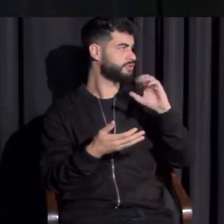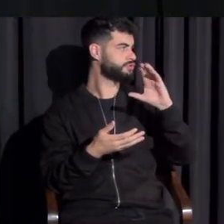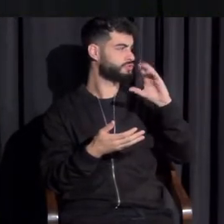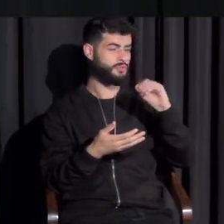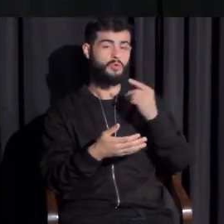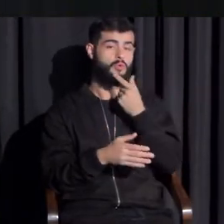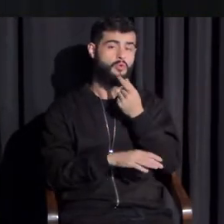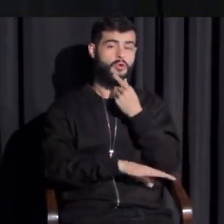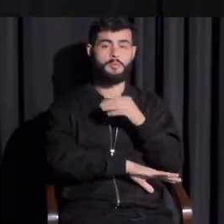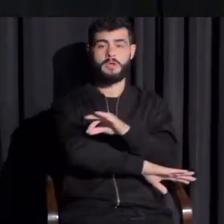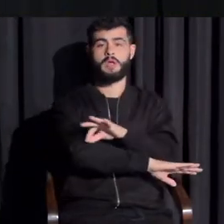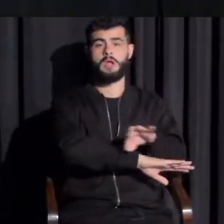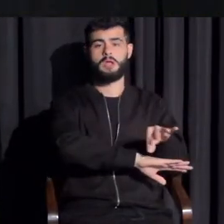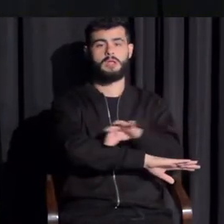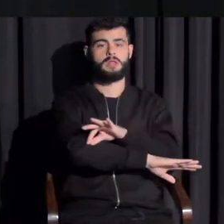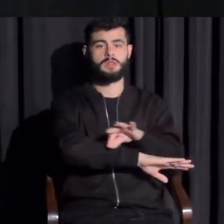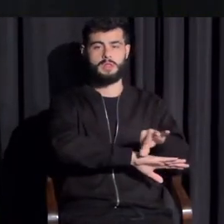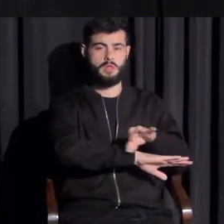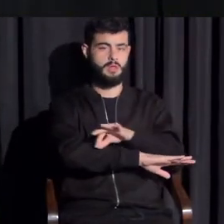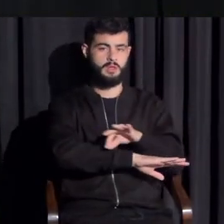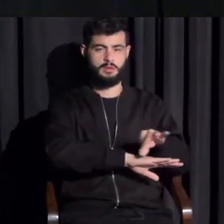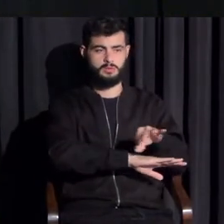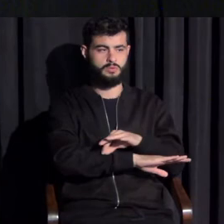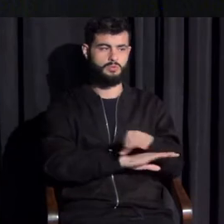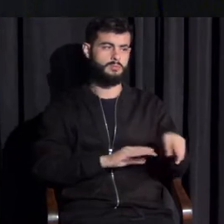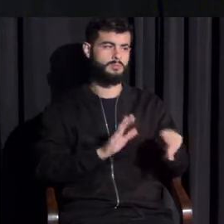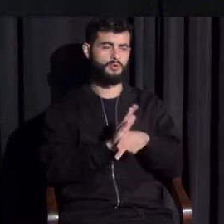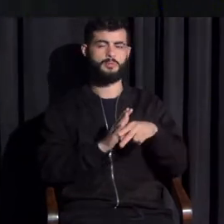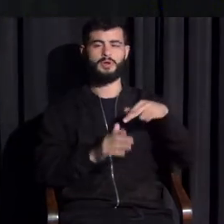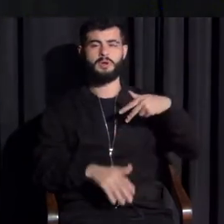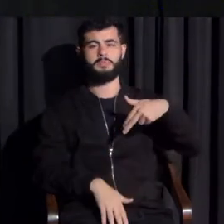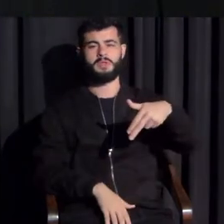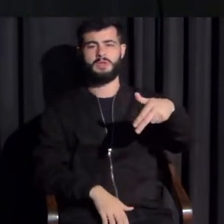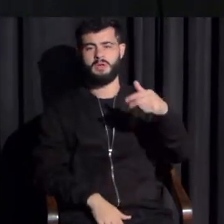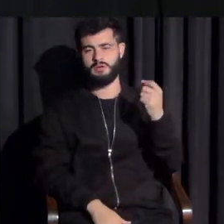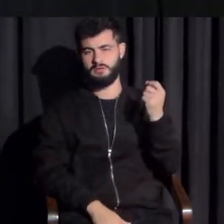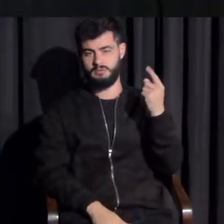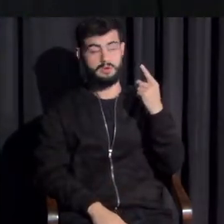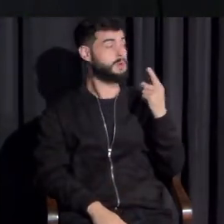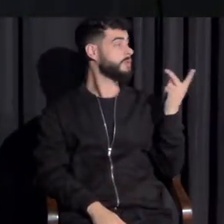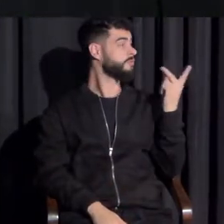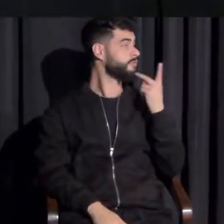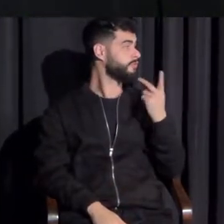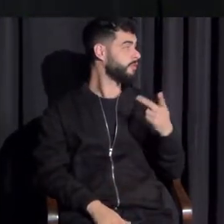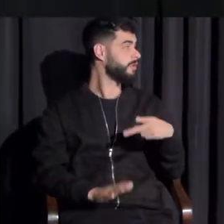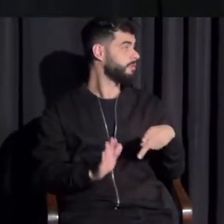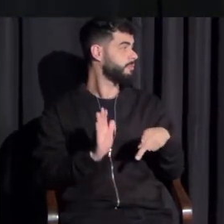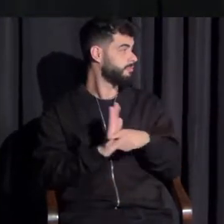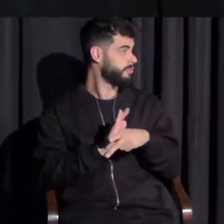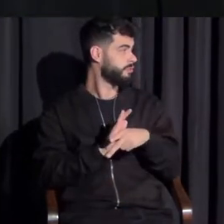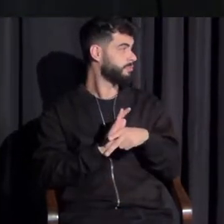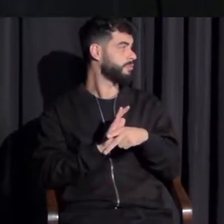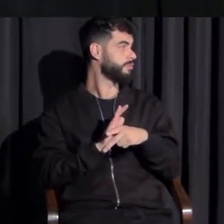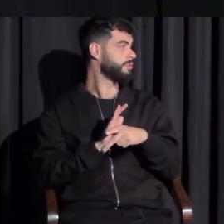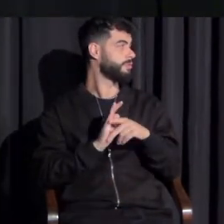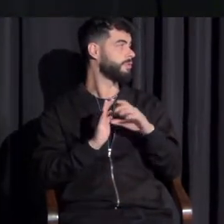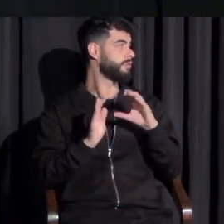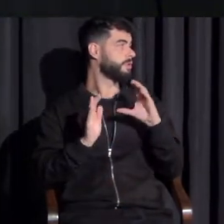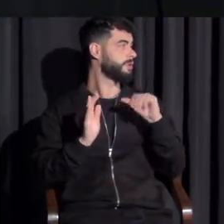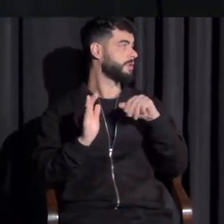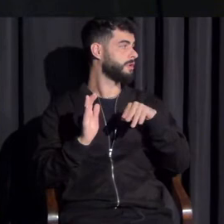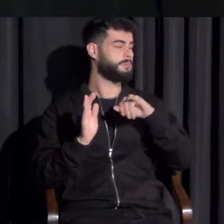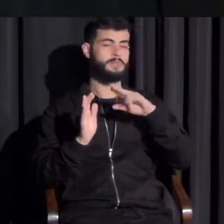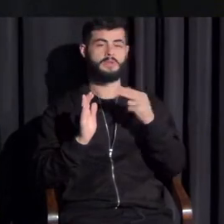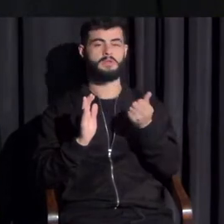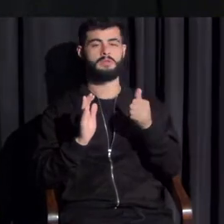arquiteto do caminhar, que muito influencia uma parte metodológica do meu trabalho, que é o caminhar, que é a andança,